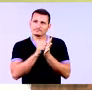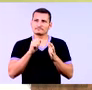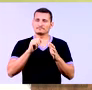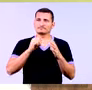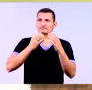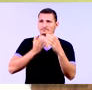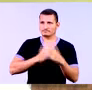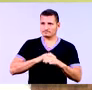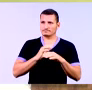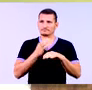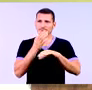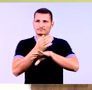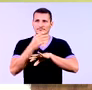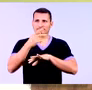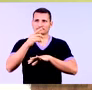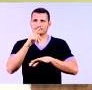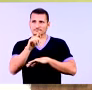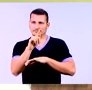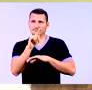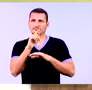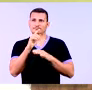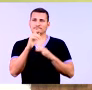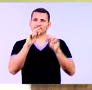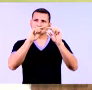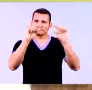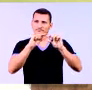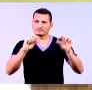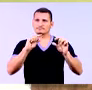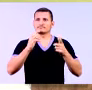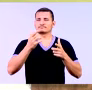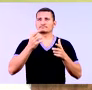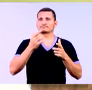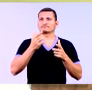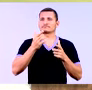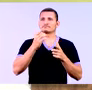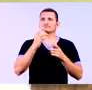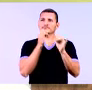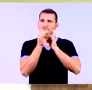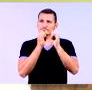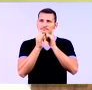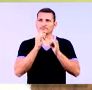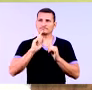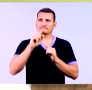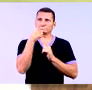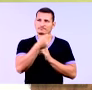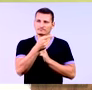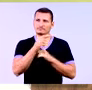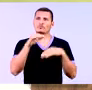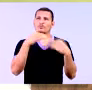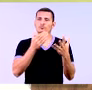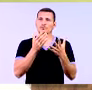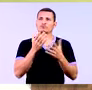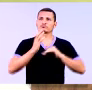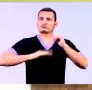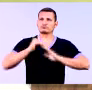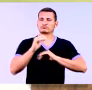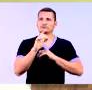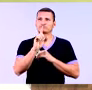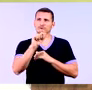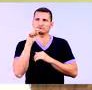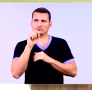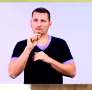página da inscrição, cadastra os dados pessoais, nome, CPF, endereço, e após o cadastro informa o cargo pretendido, o local da prova